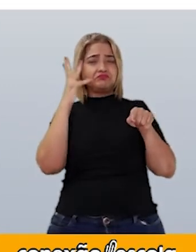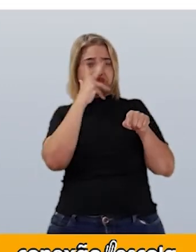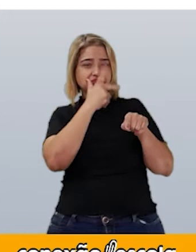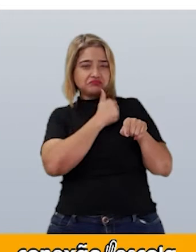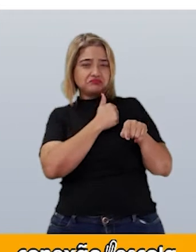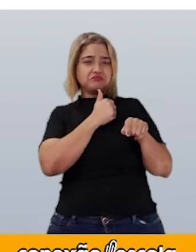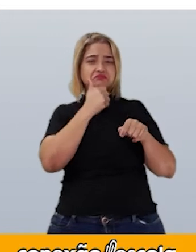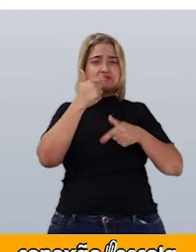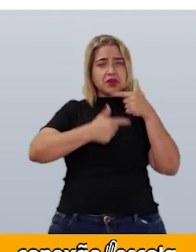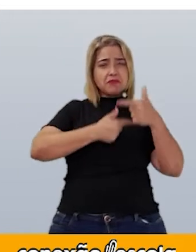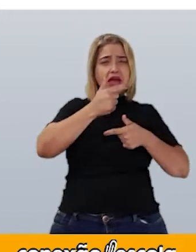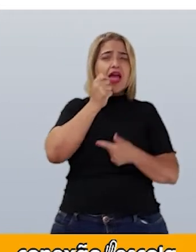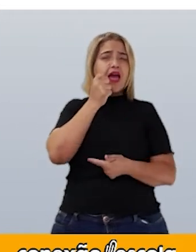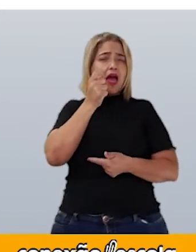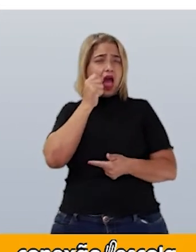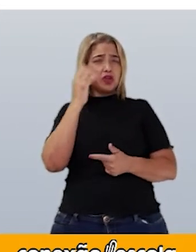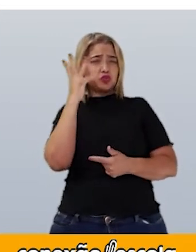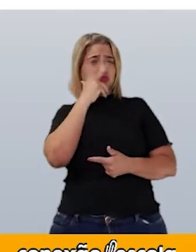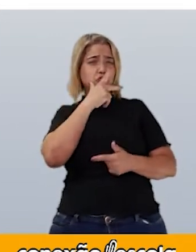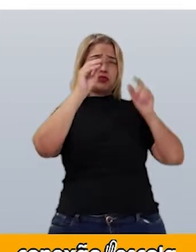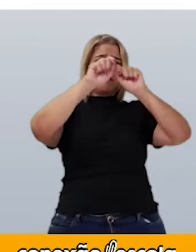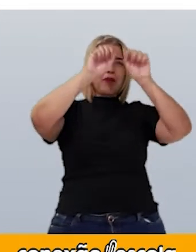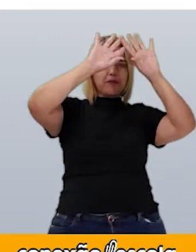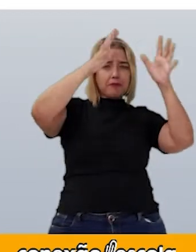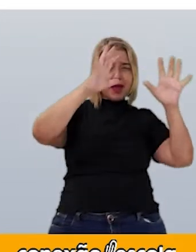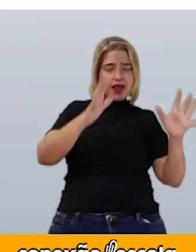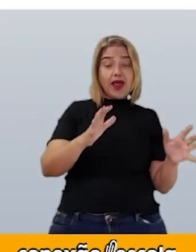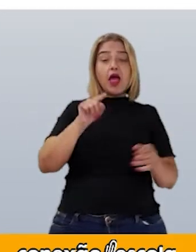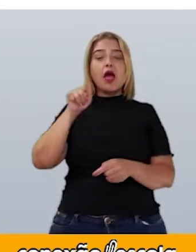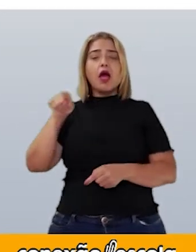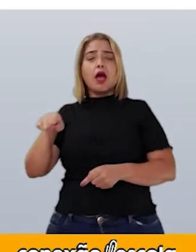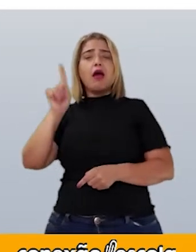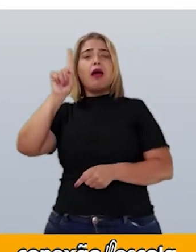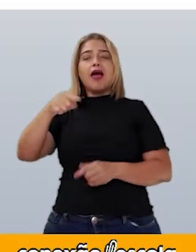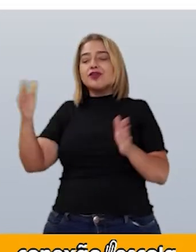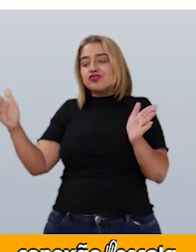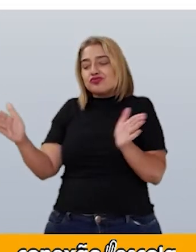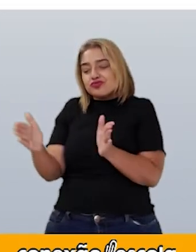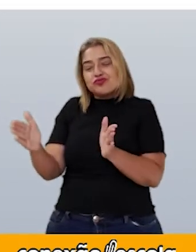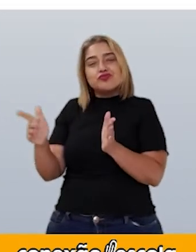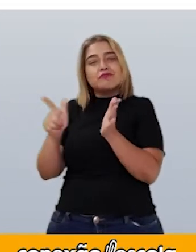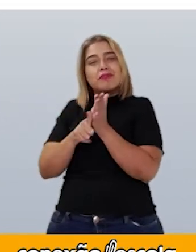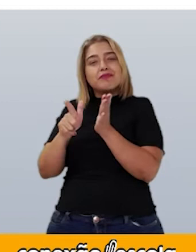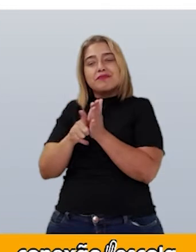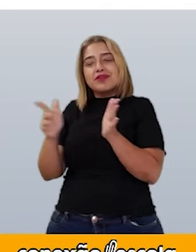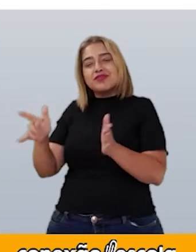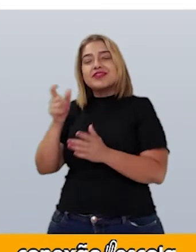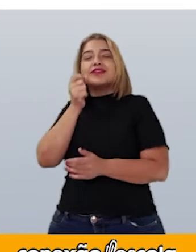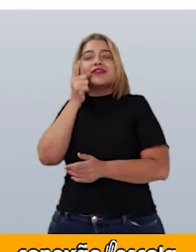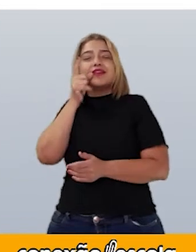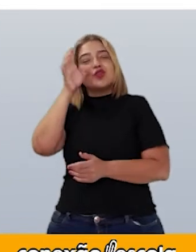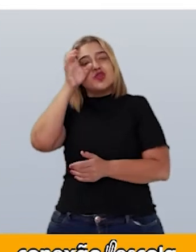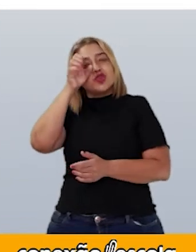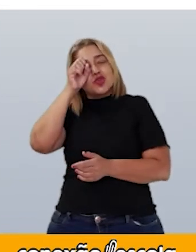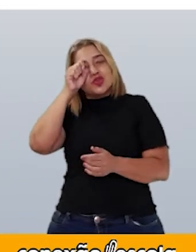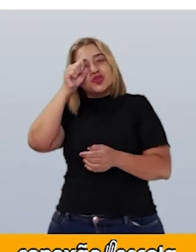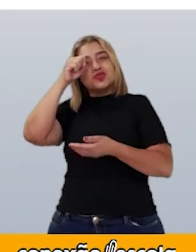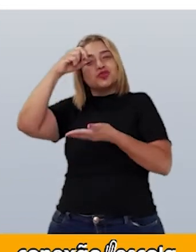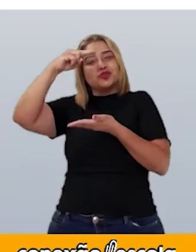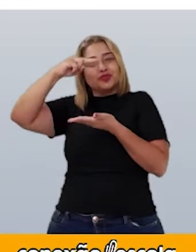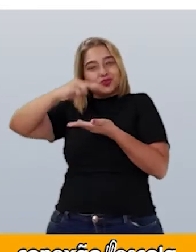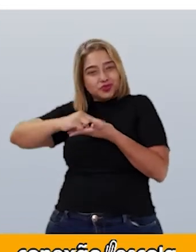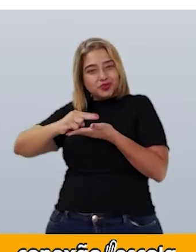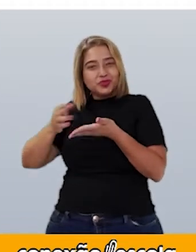bonita, trabalhada, e uma outra casinha de papelão e um gatinho dormindo dentro dela. E